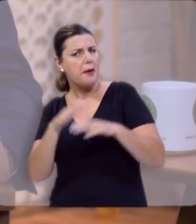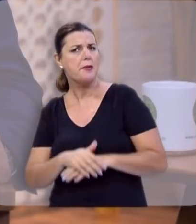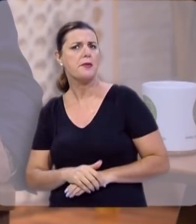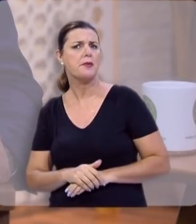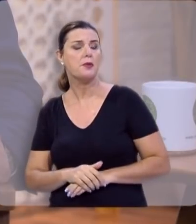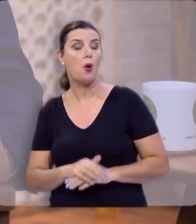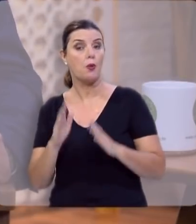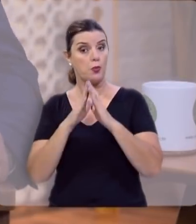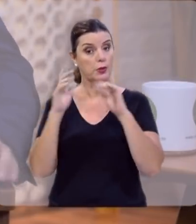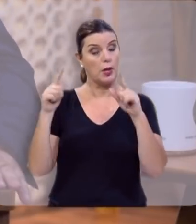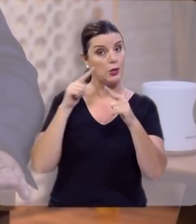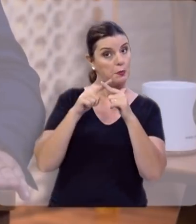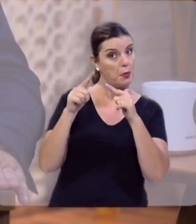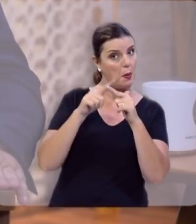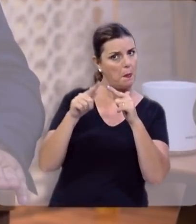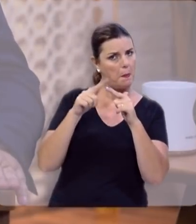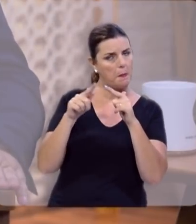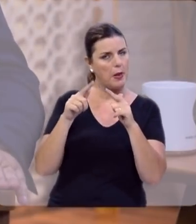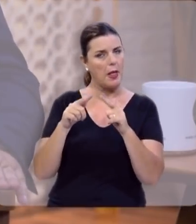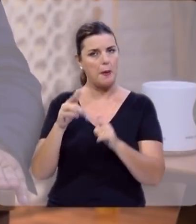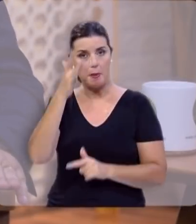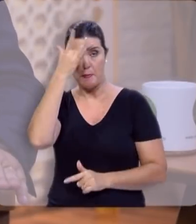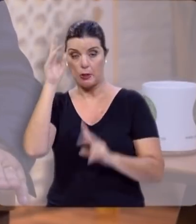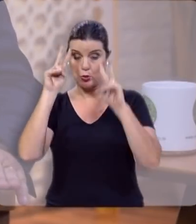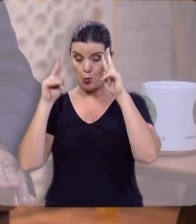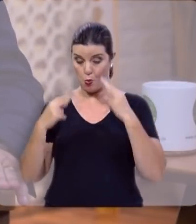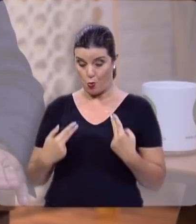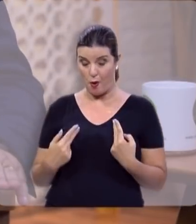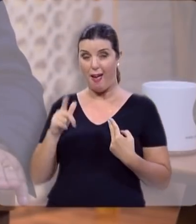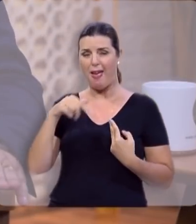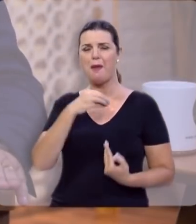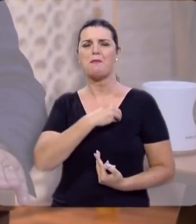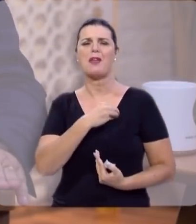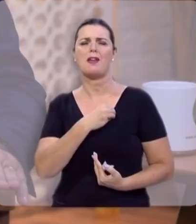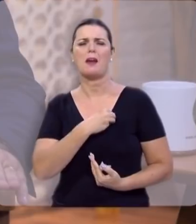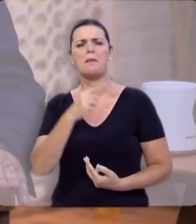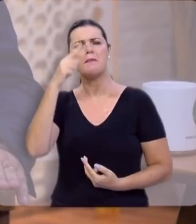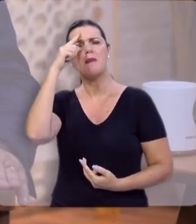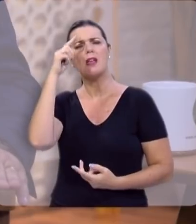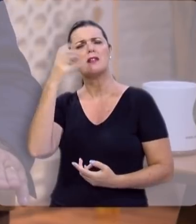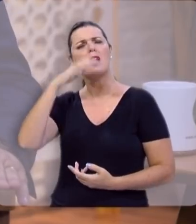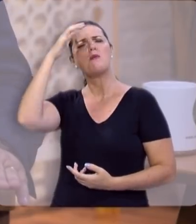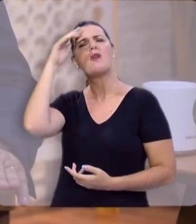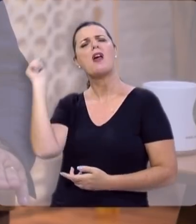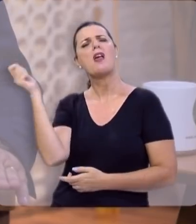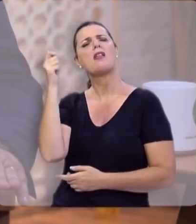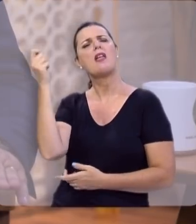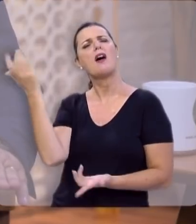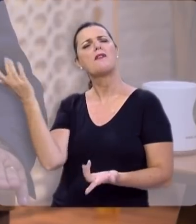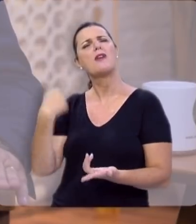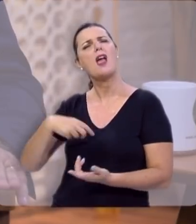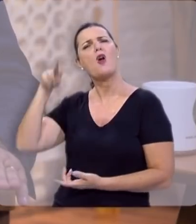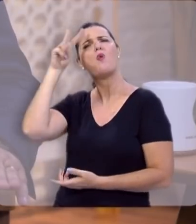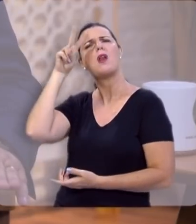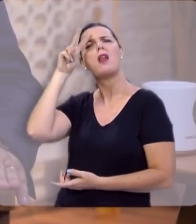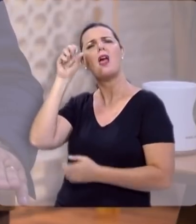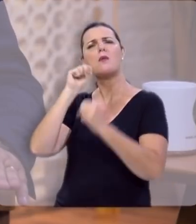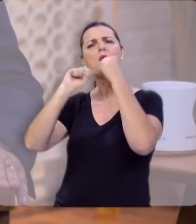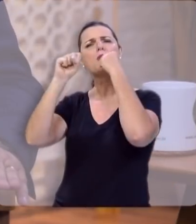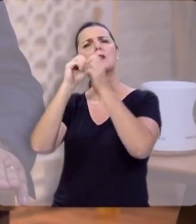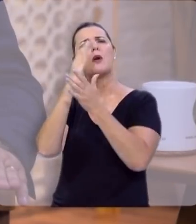é o pecado. E pensando na vida do rei Davi, enquanto você me fazia essa pergunta, eu me lembro no